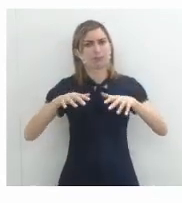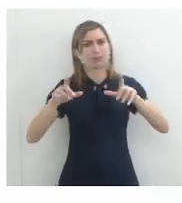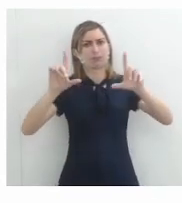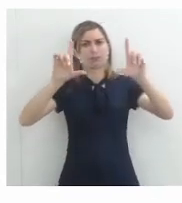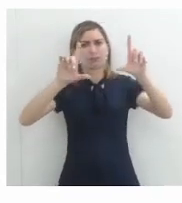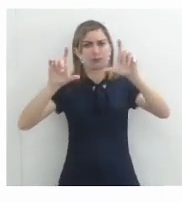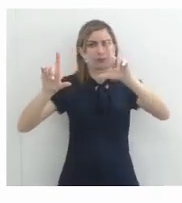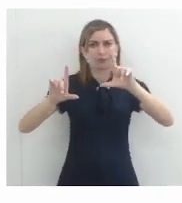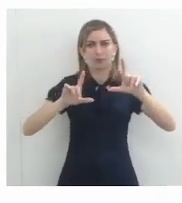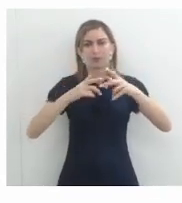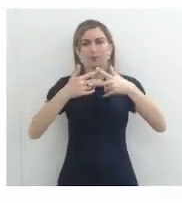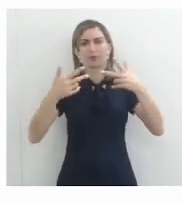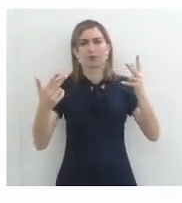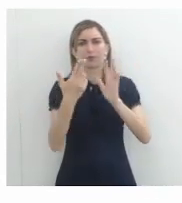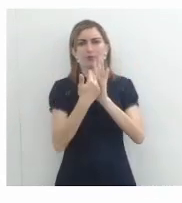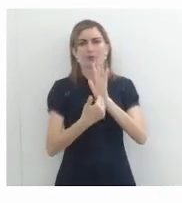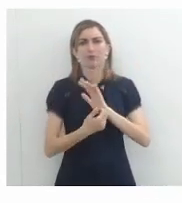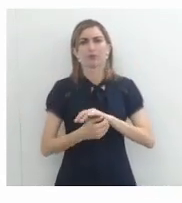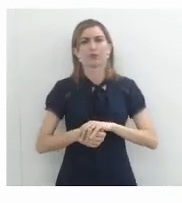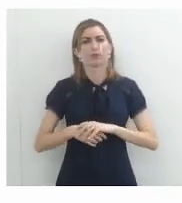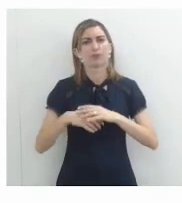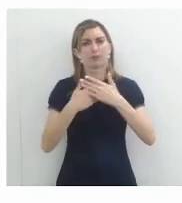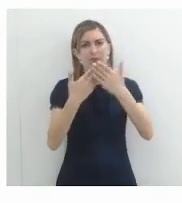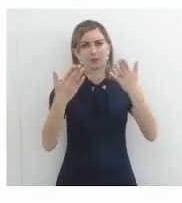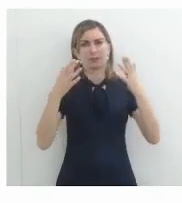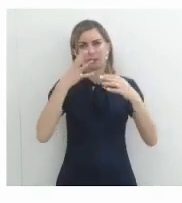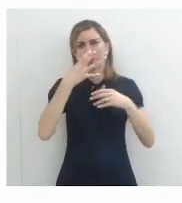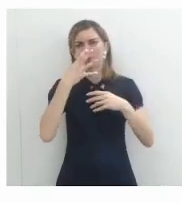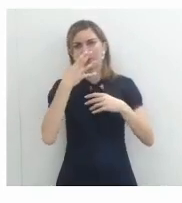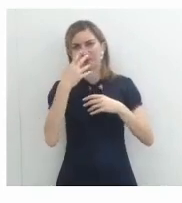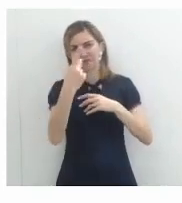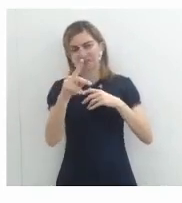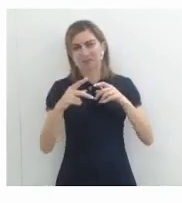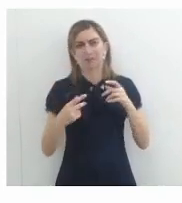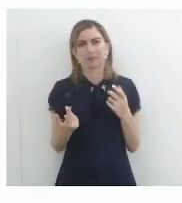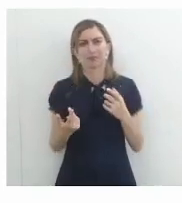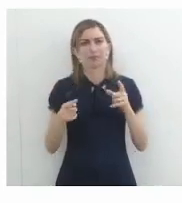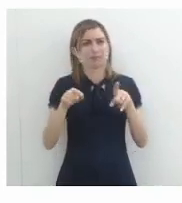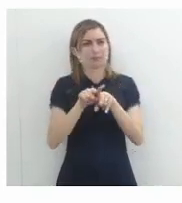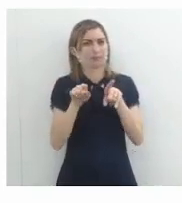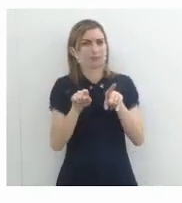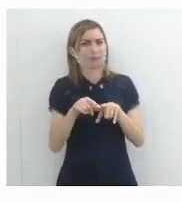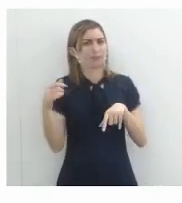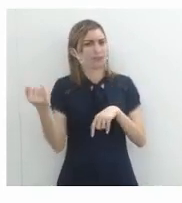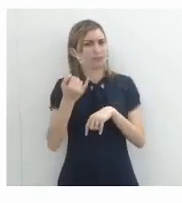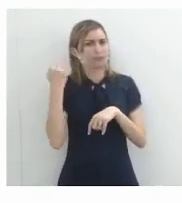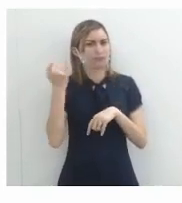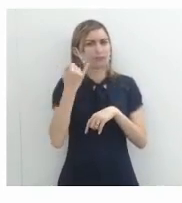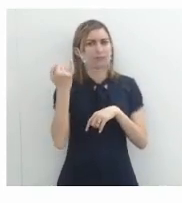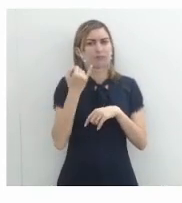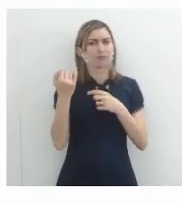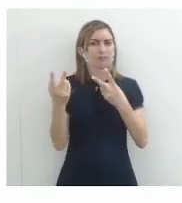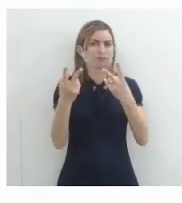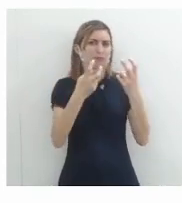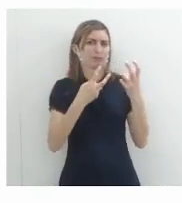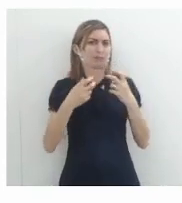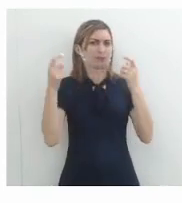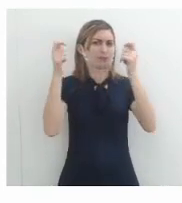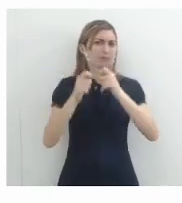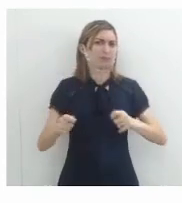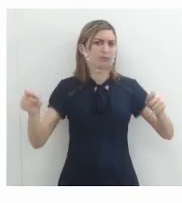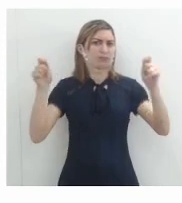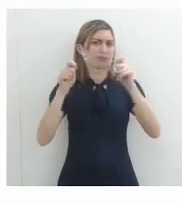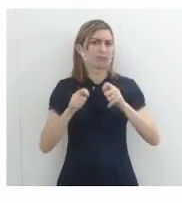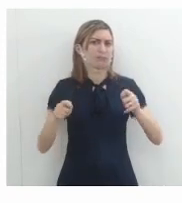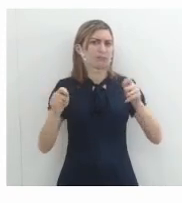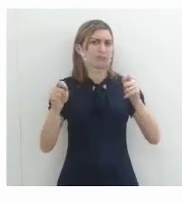bidimensional. O observador e sua posição também são importantes na percepção da arte, né,